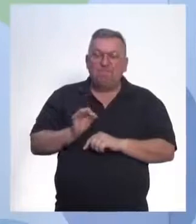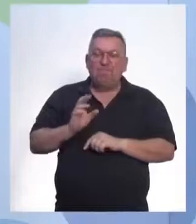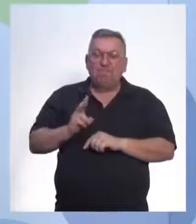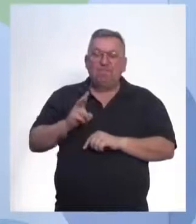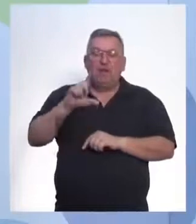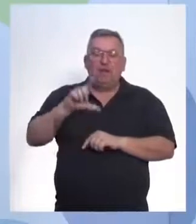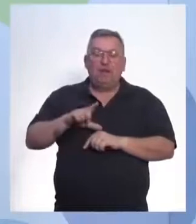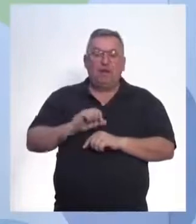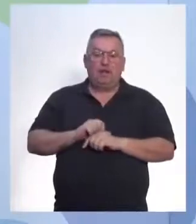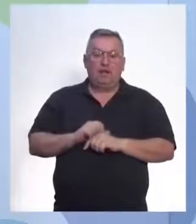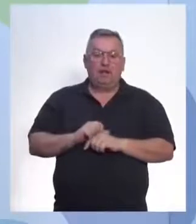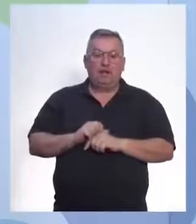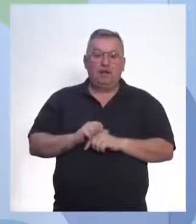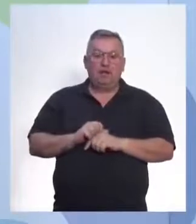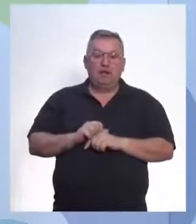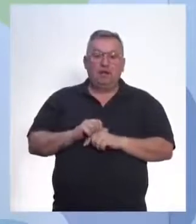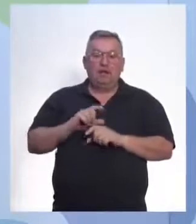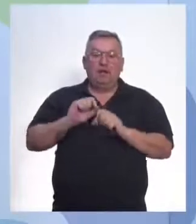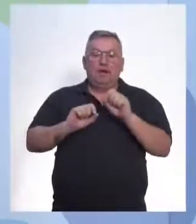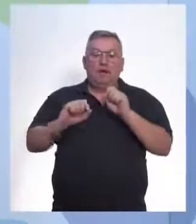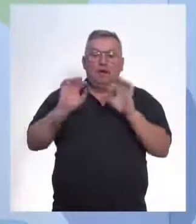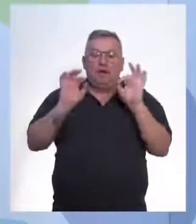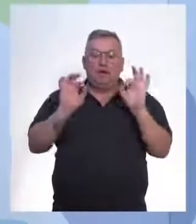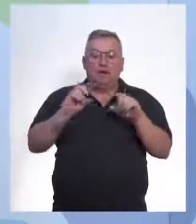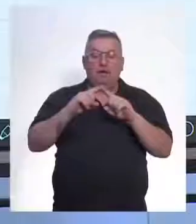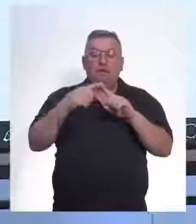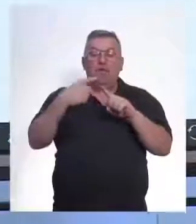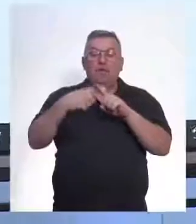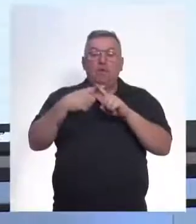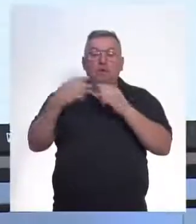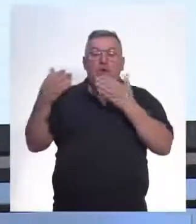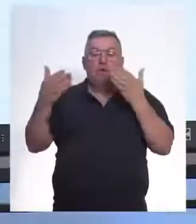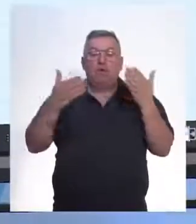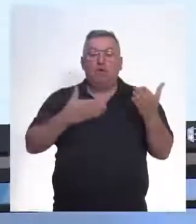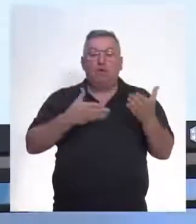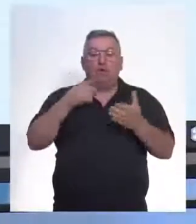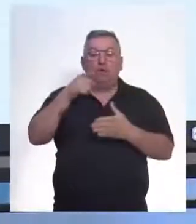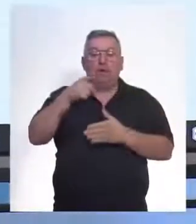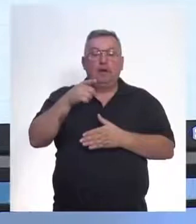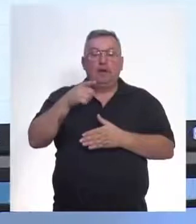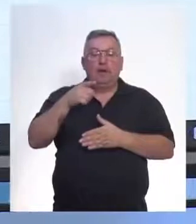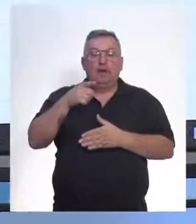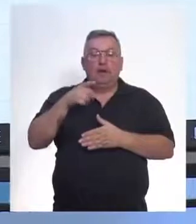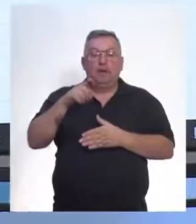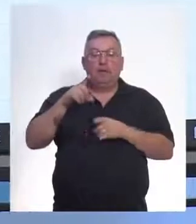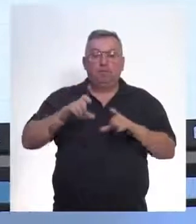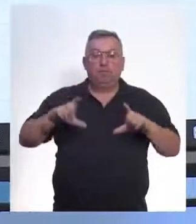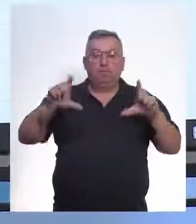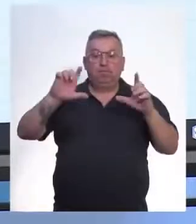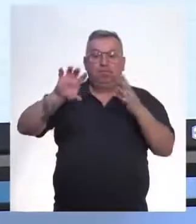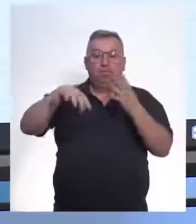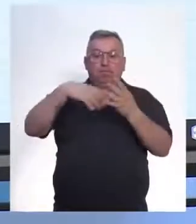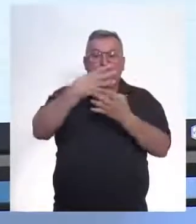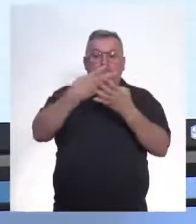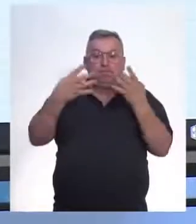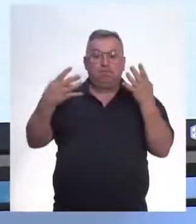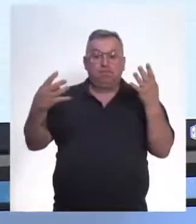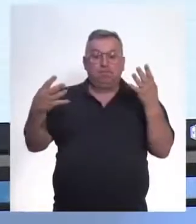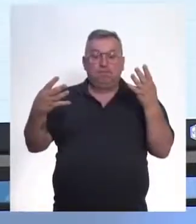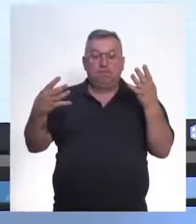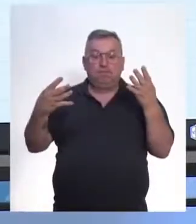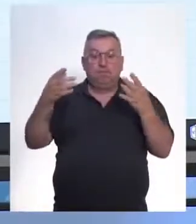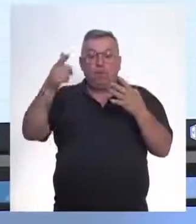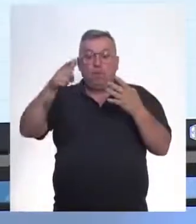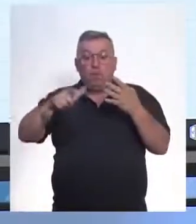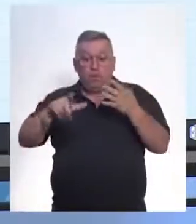nesse modelo, né? Exatamente. E por que eu trouxe agora para essa lousa quadriculada? O